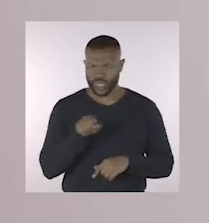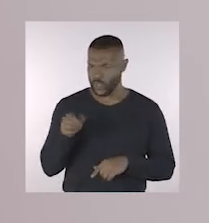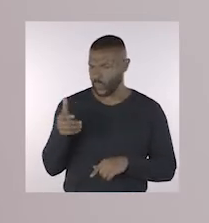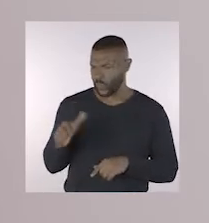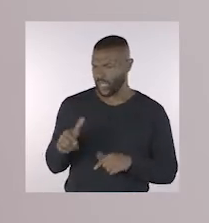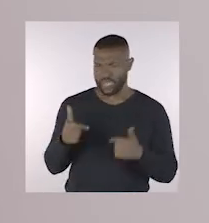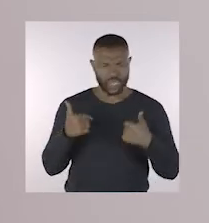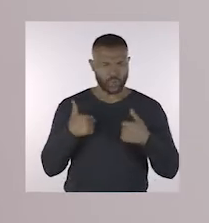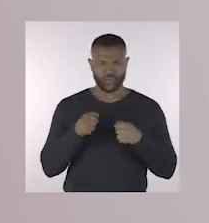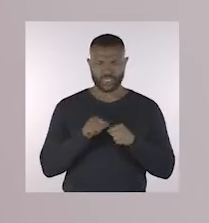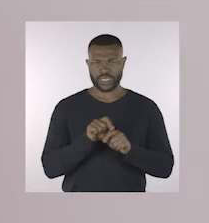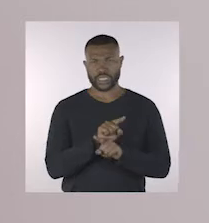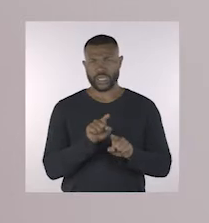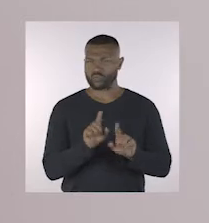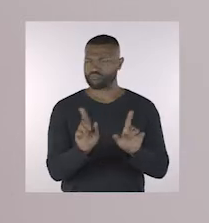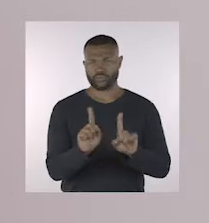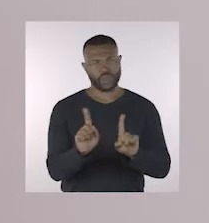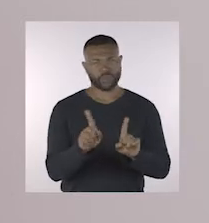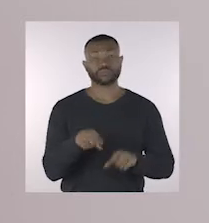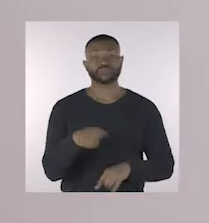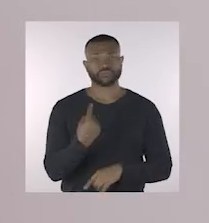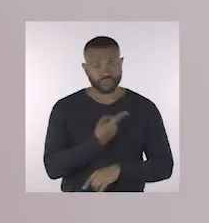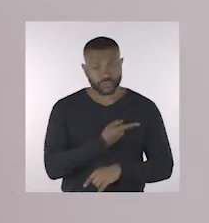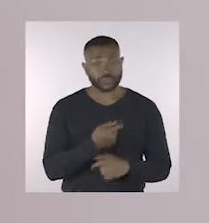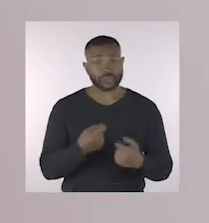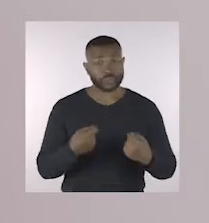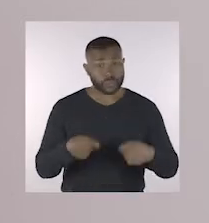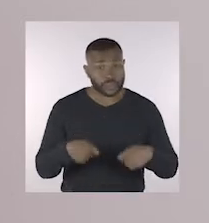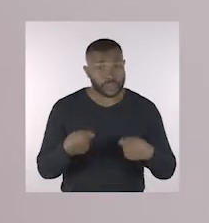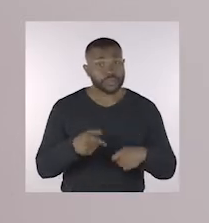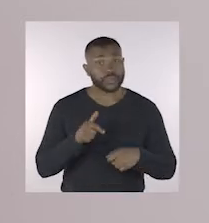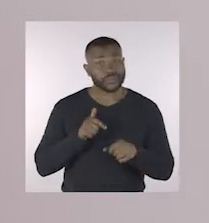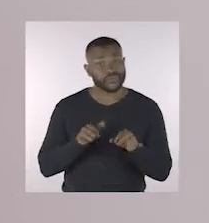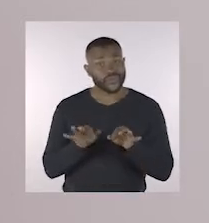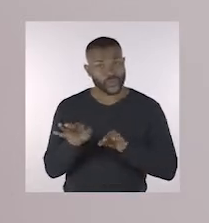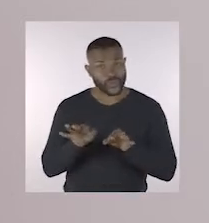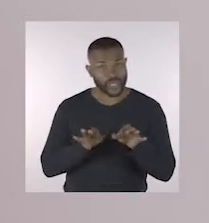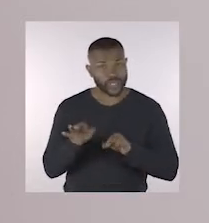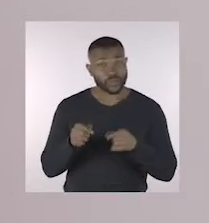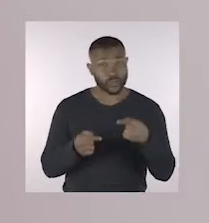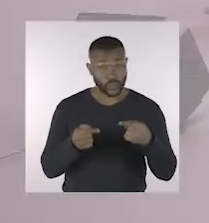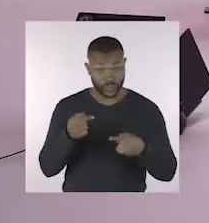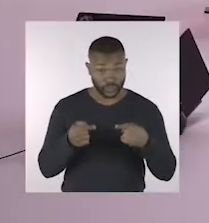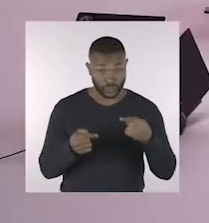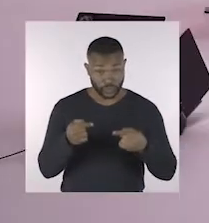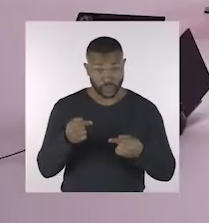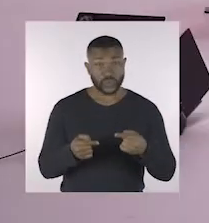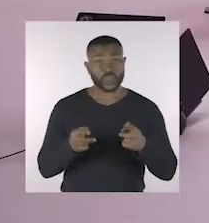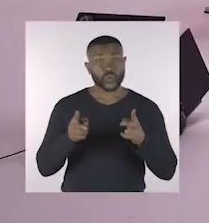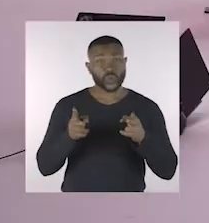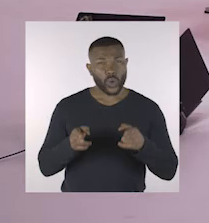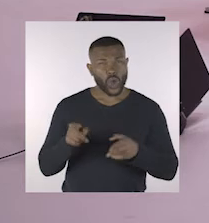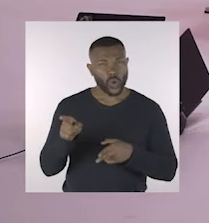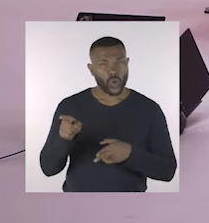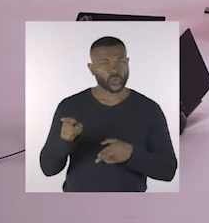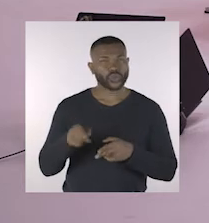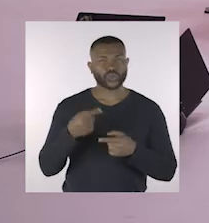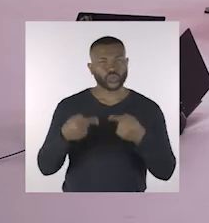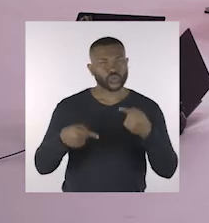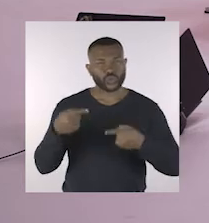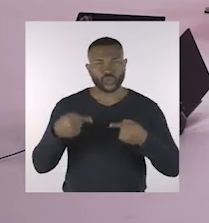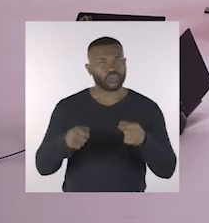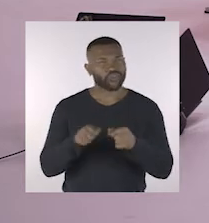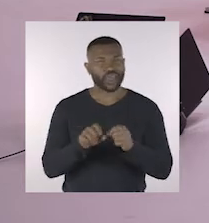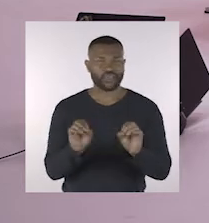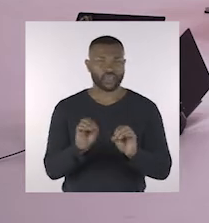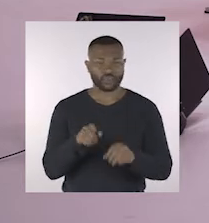ou não quer outro não quer então também não vamos fazer nada não a gente tem um plano punha bem que eu peço ele faz né fica